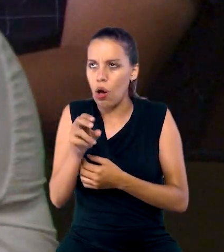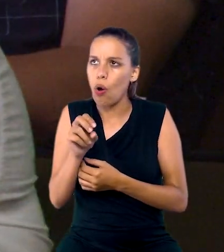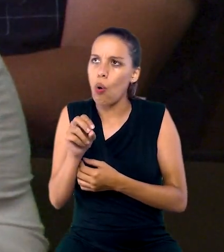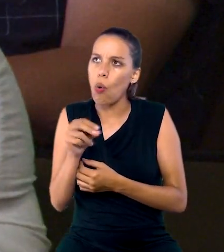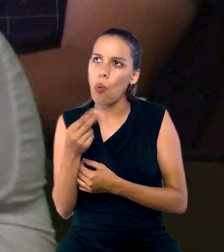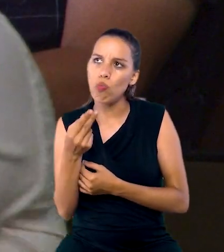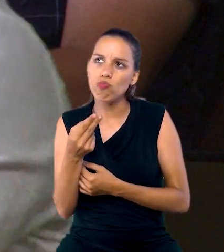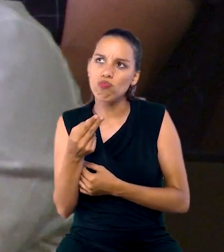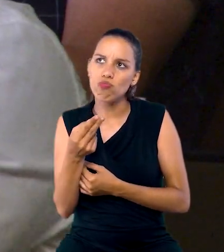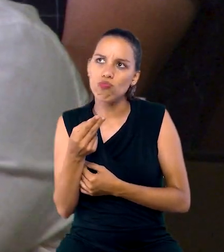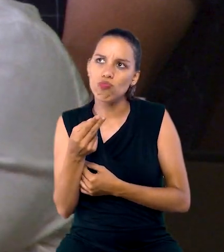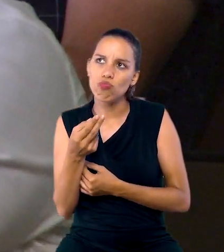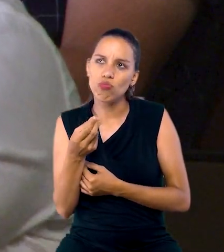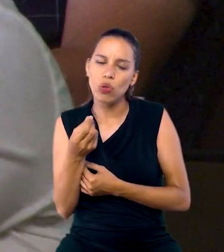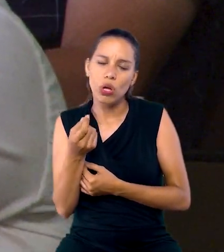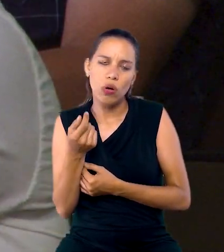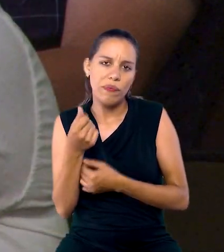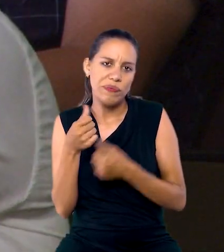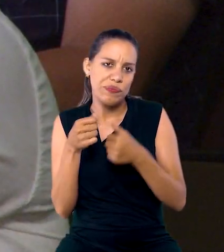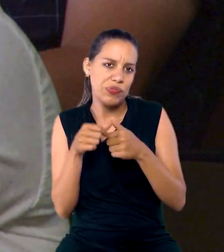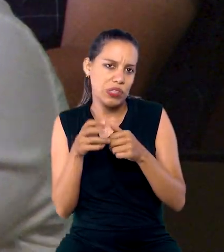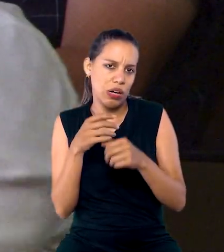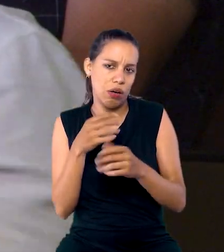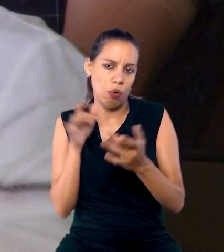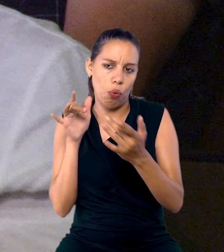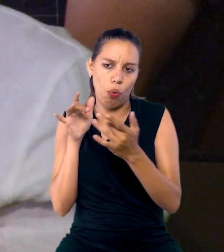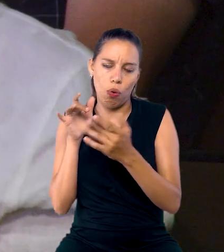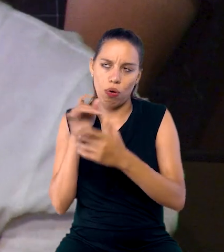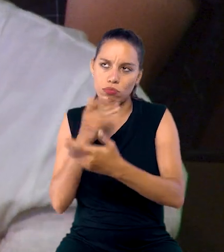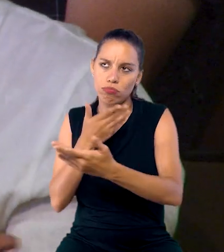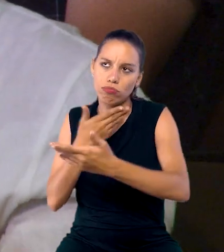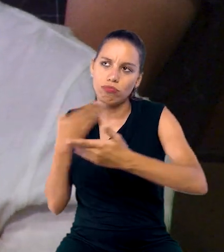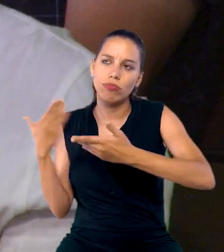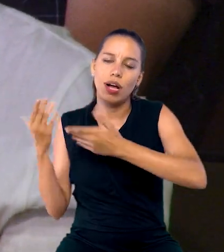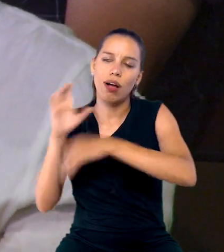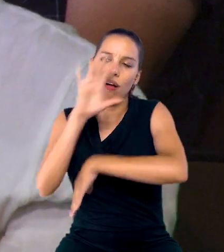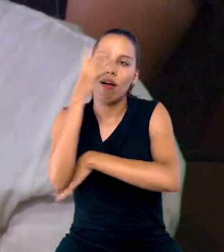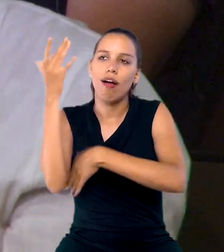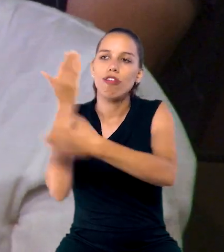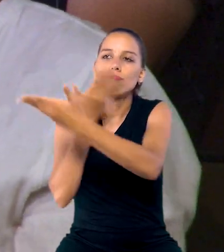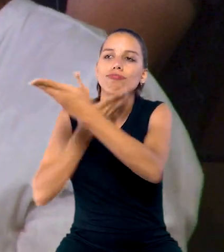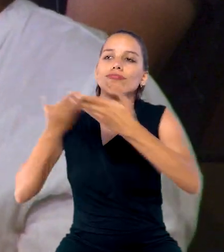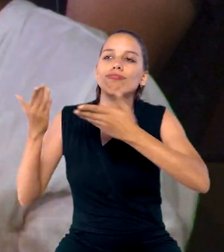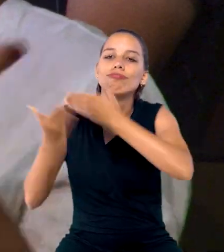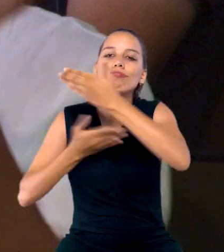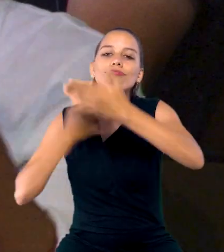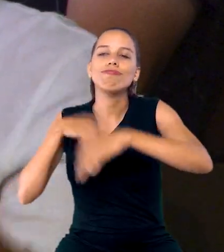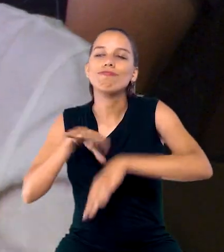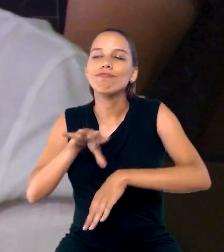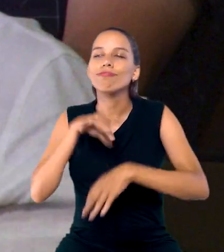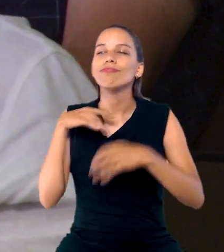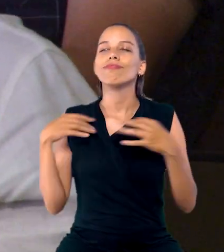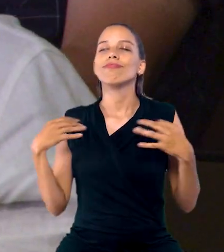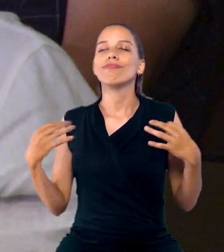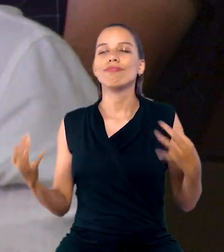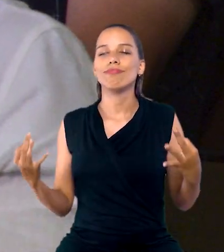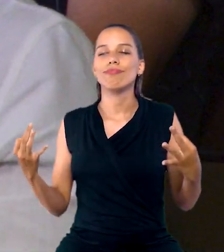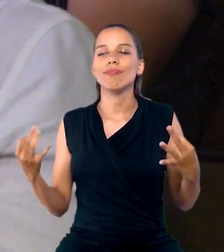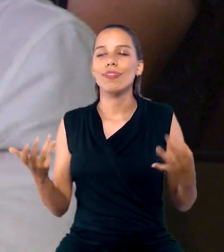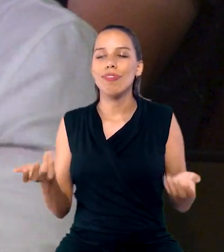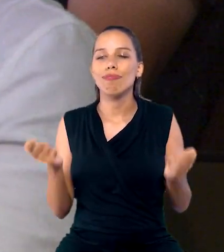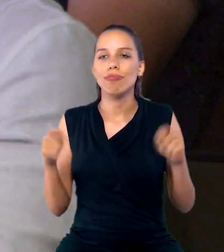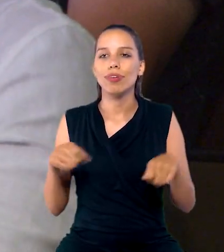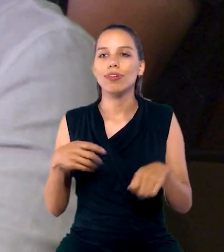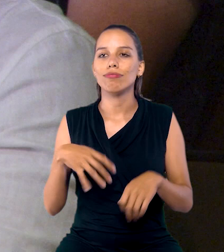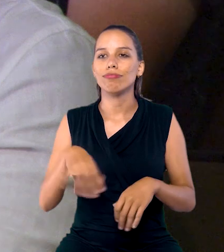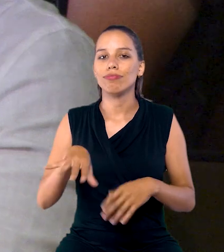ou vamos ficar em contato com a natureza e meditar, e aí, sabe, a gente vai alcançar